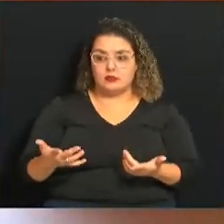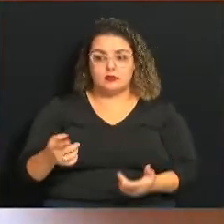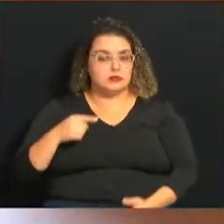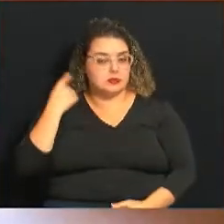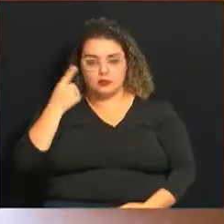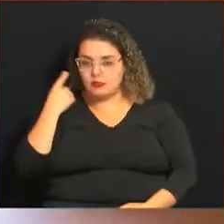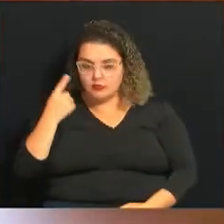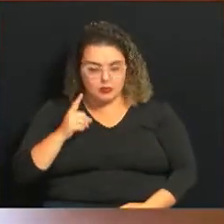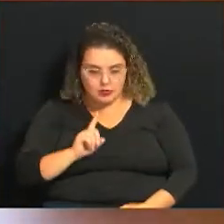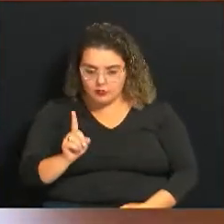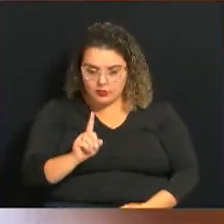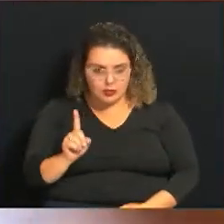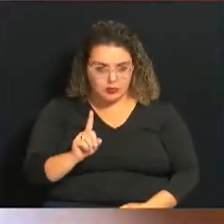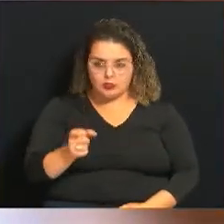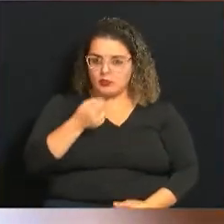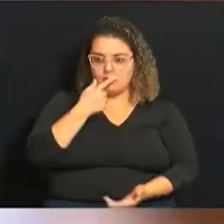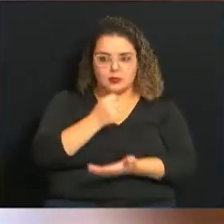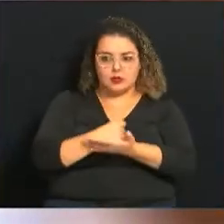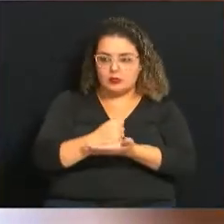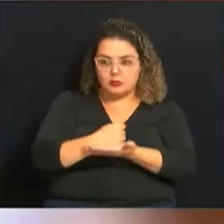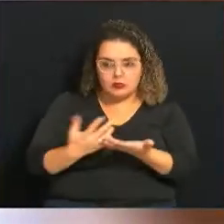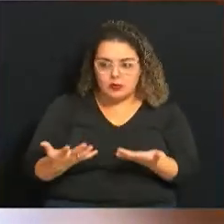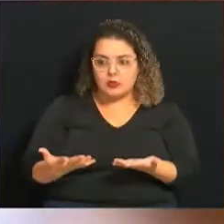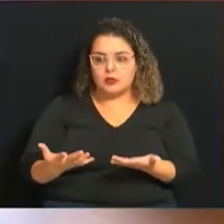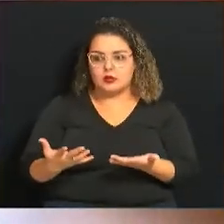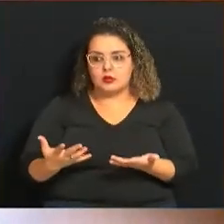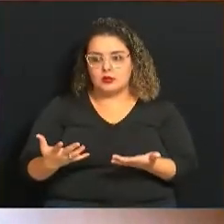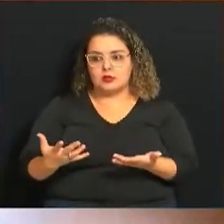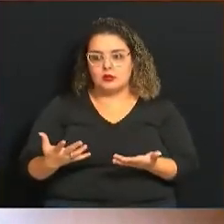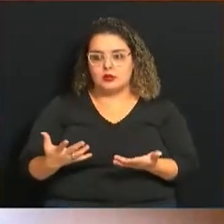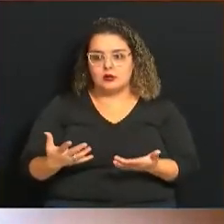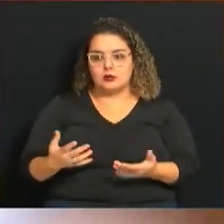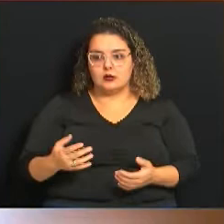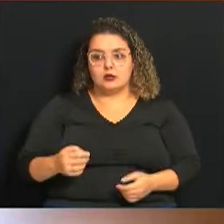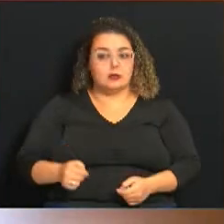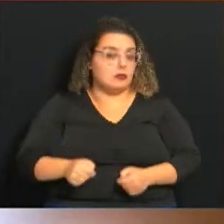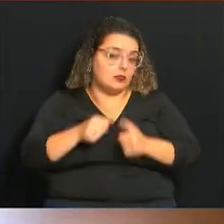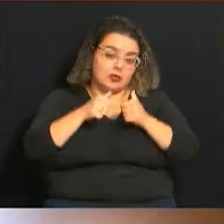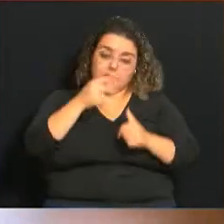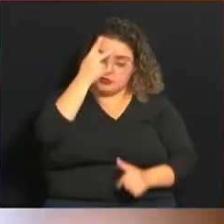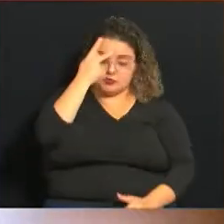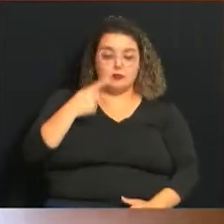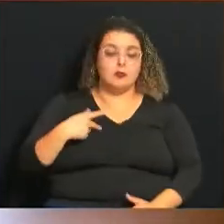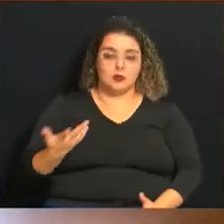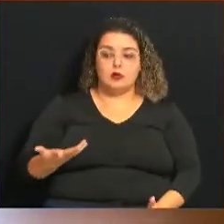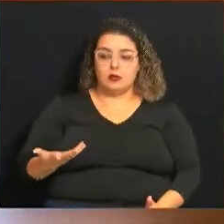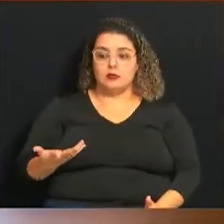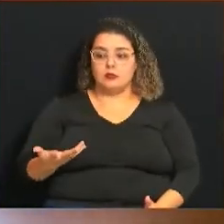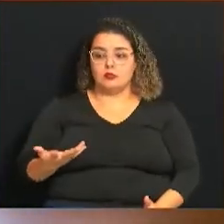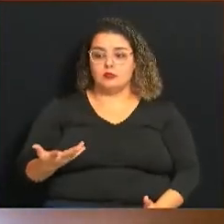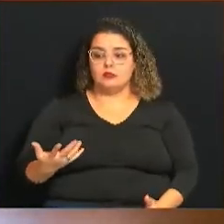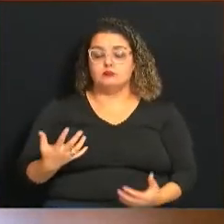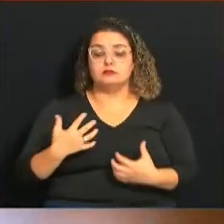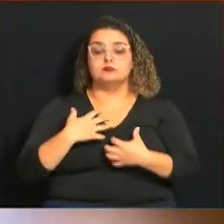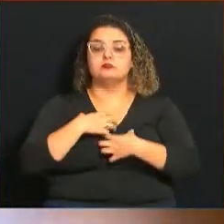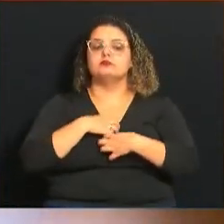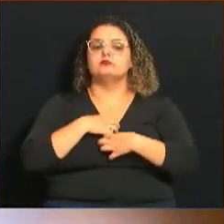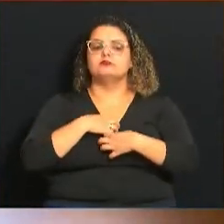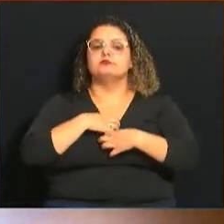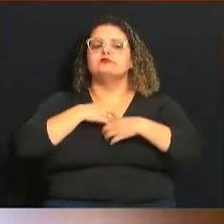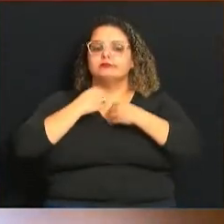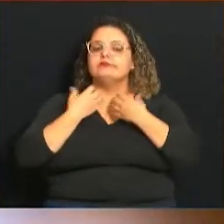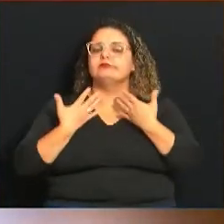tomando um remédio e só é para o seu bem. Só você vai se sentir bem com você